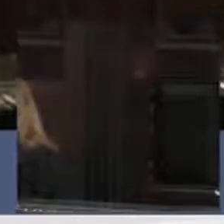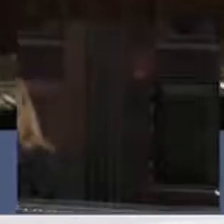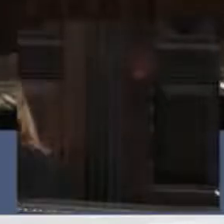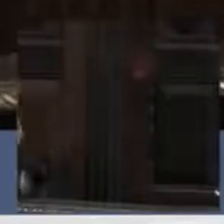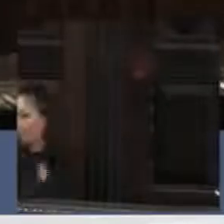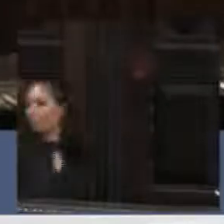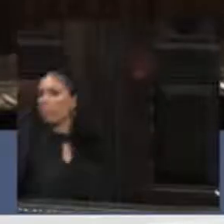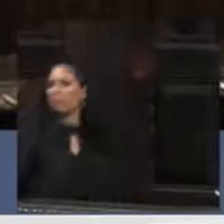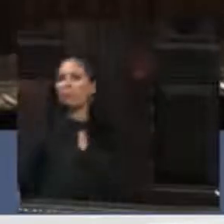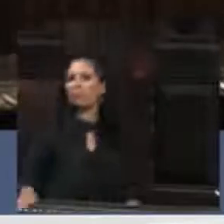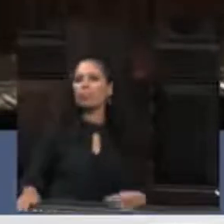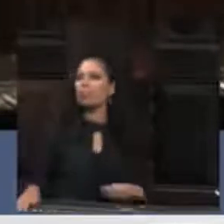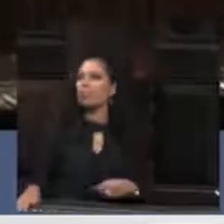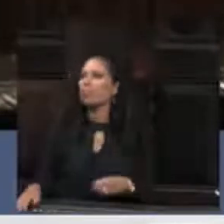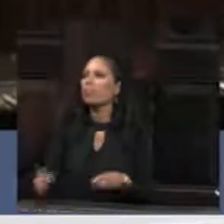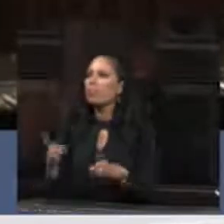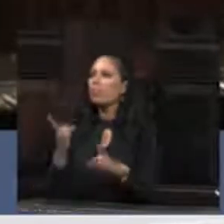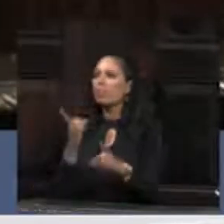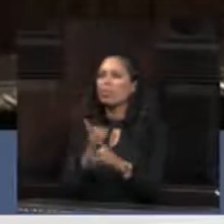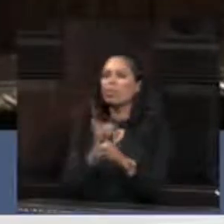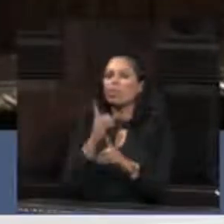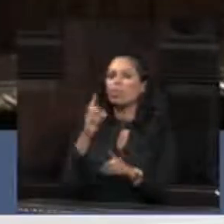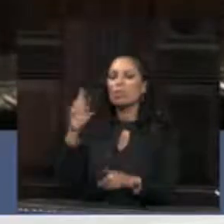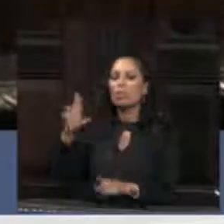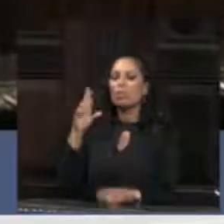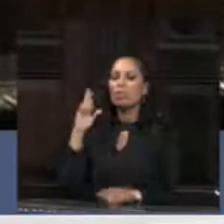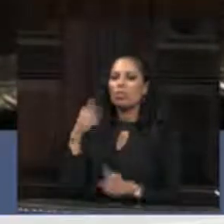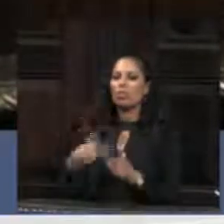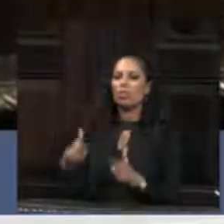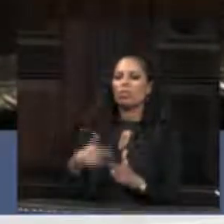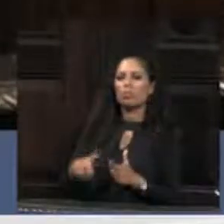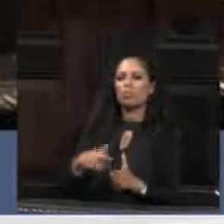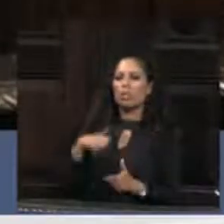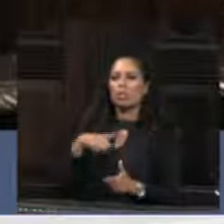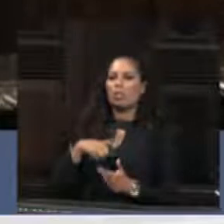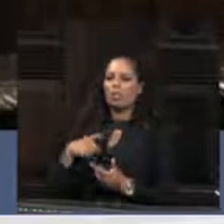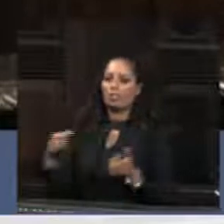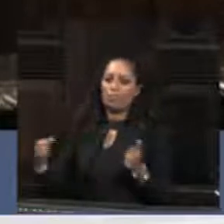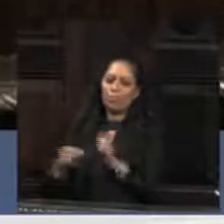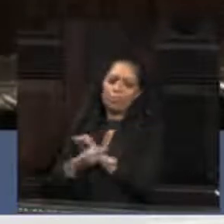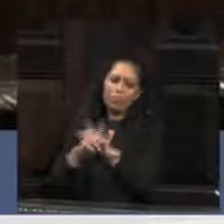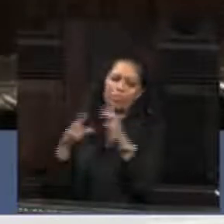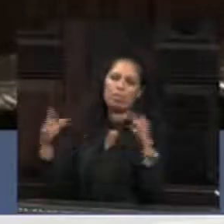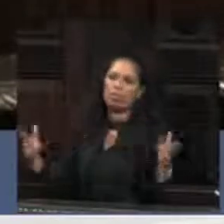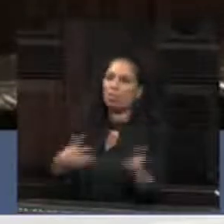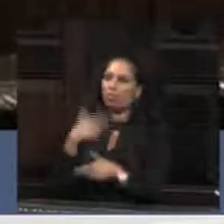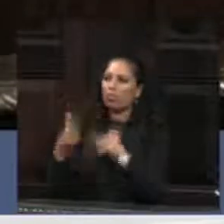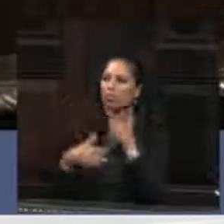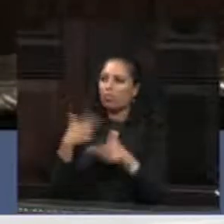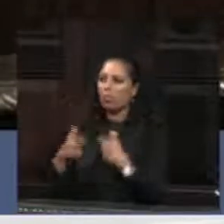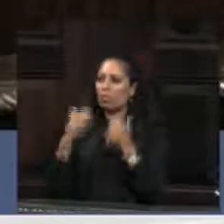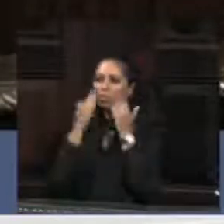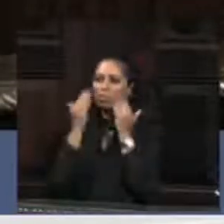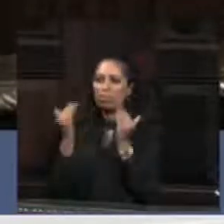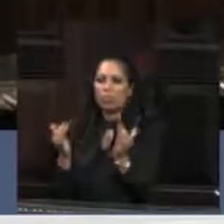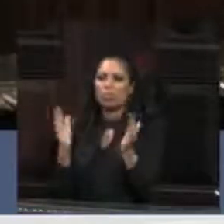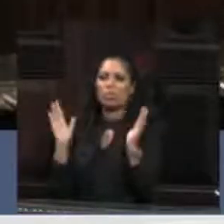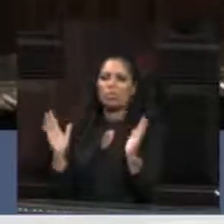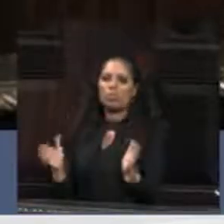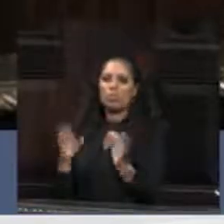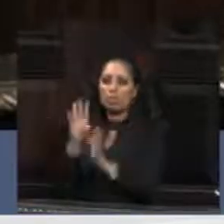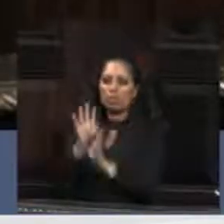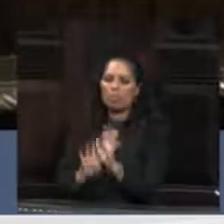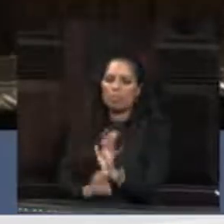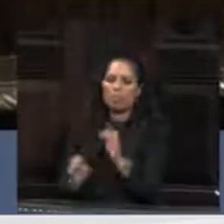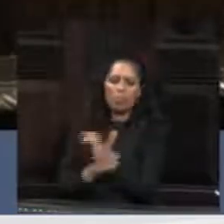Rio de Janeiro vive, deputado Eliomar Coelho. Muitas propostas foram apresentadas com as